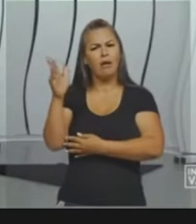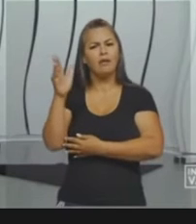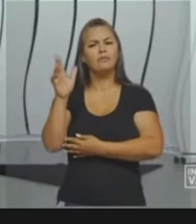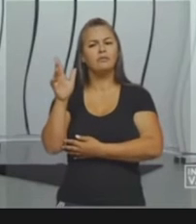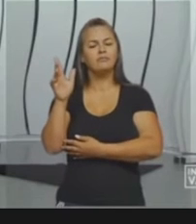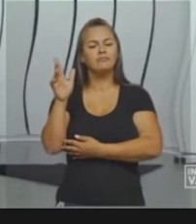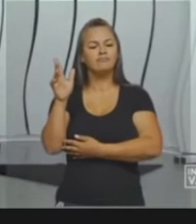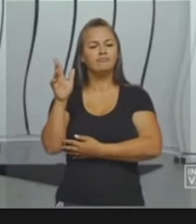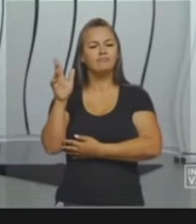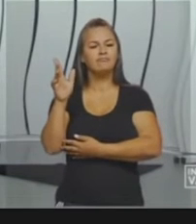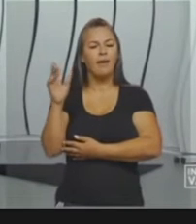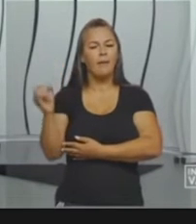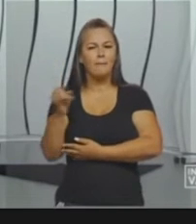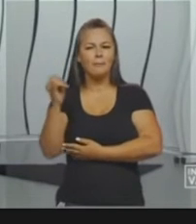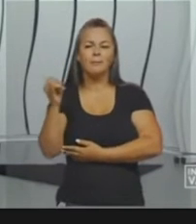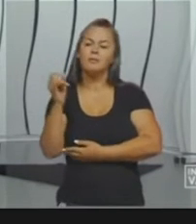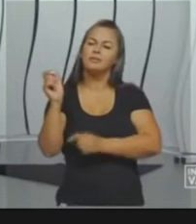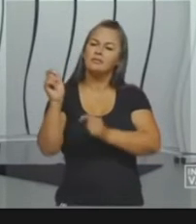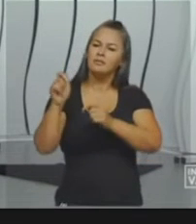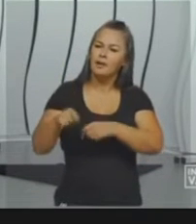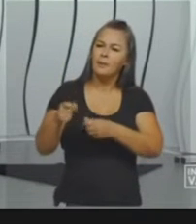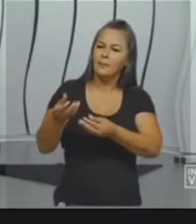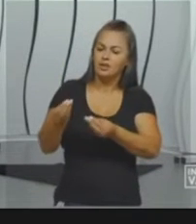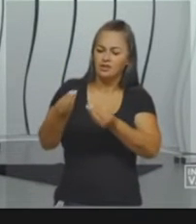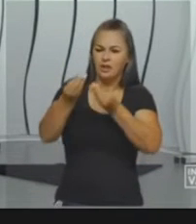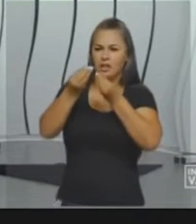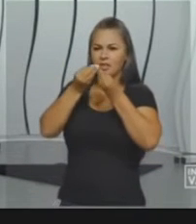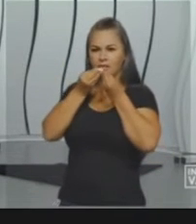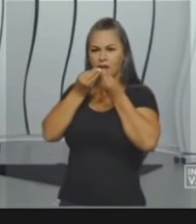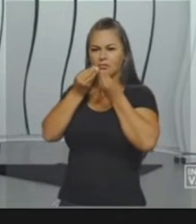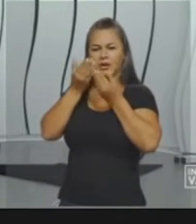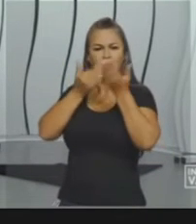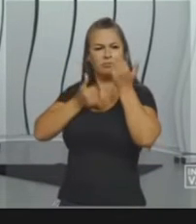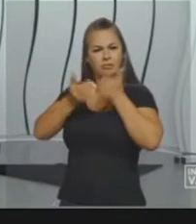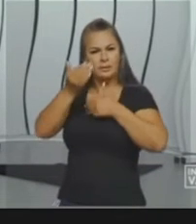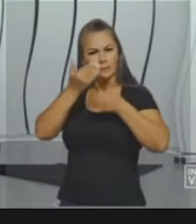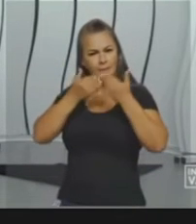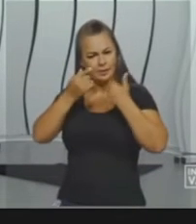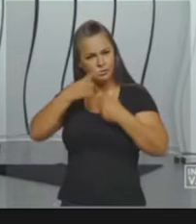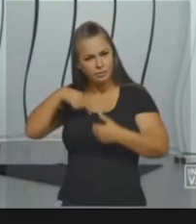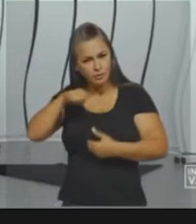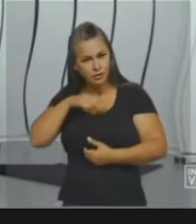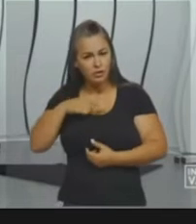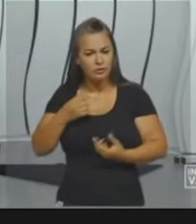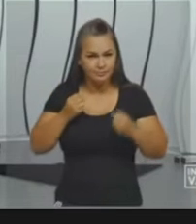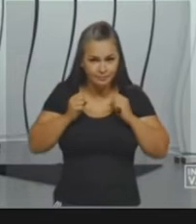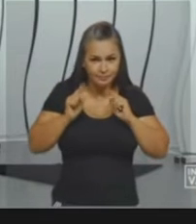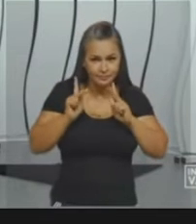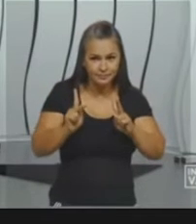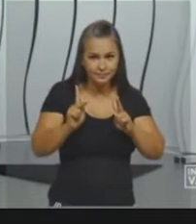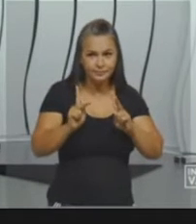né? Como uma alface, uma couve, enfim, as frutas maravilhosas.